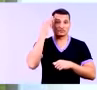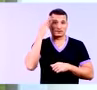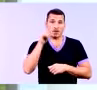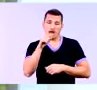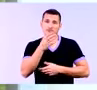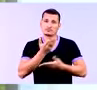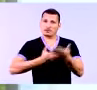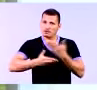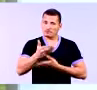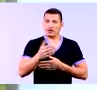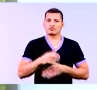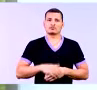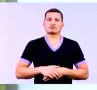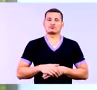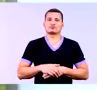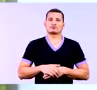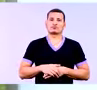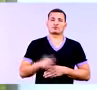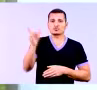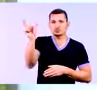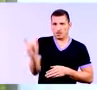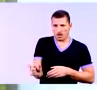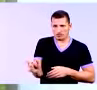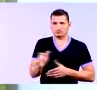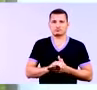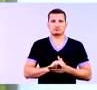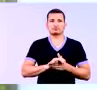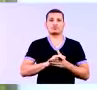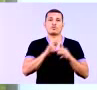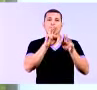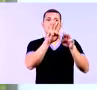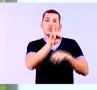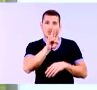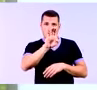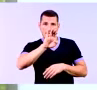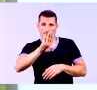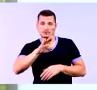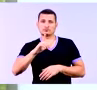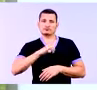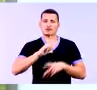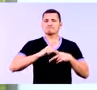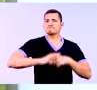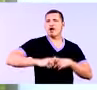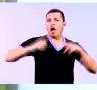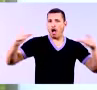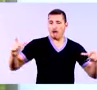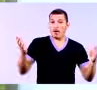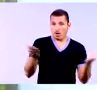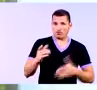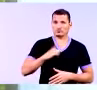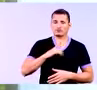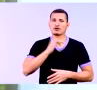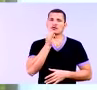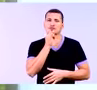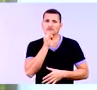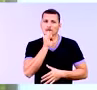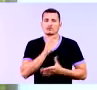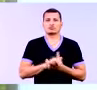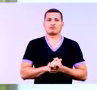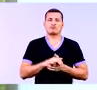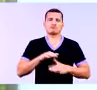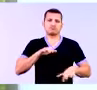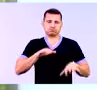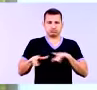entre usuário e web, ela está tão ampla que agora existe um modelo de interatividade entre o